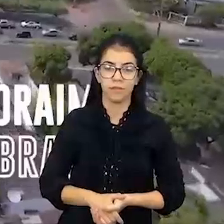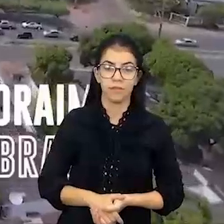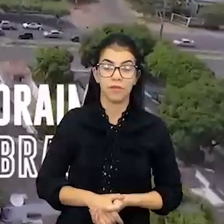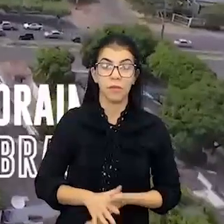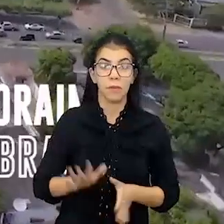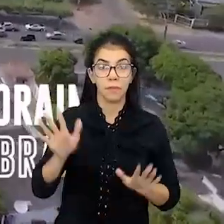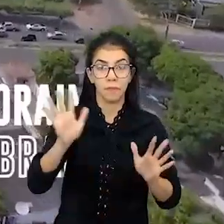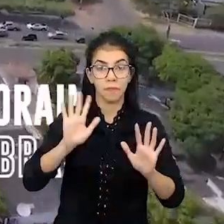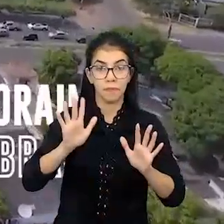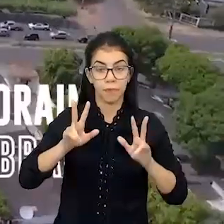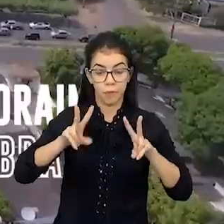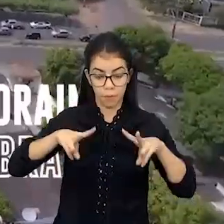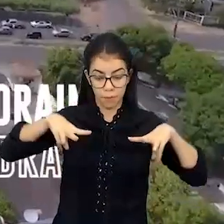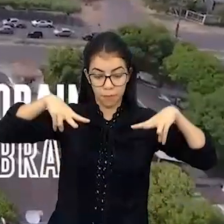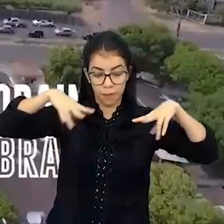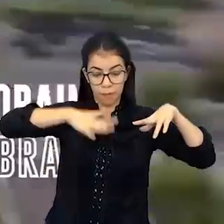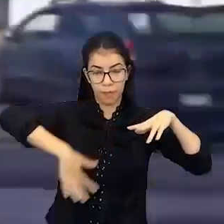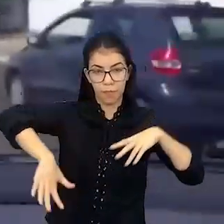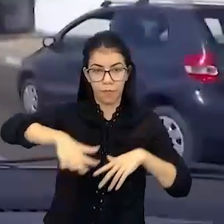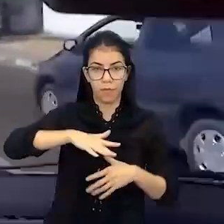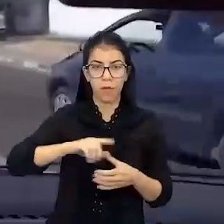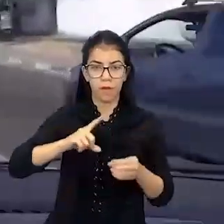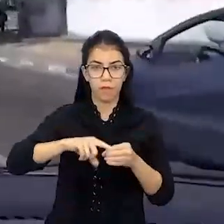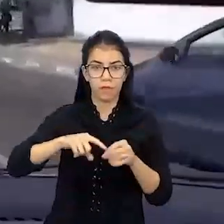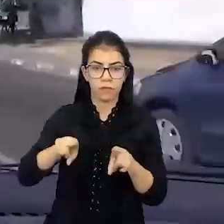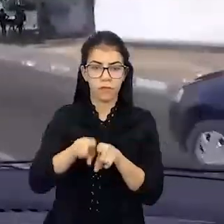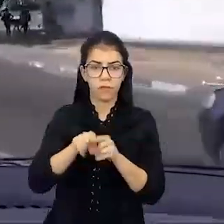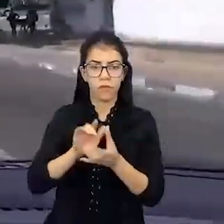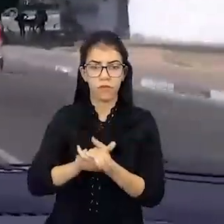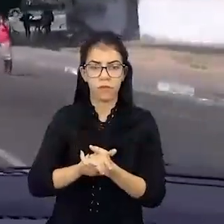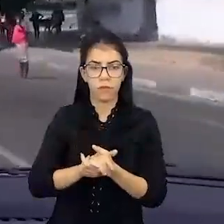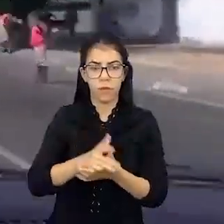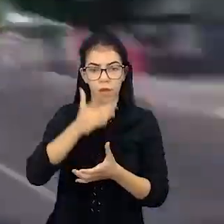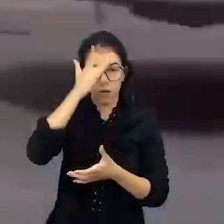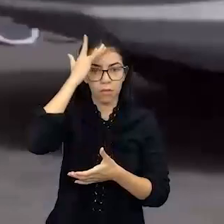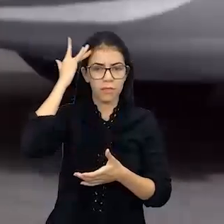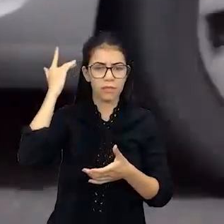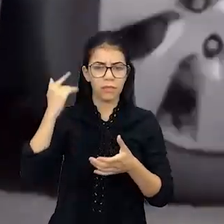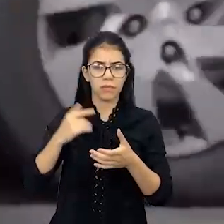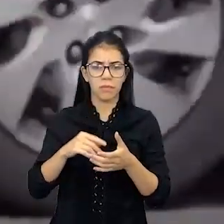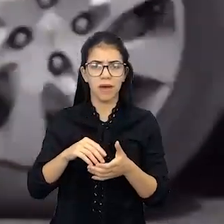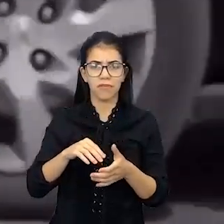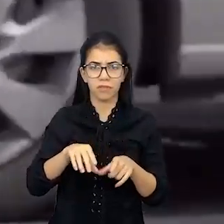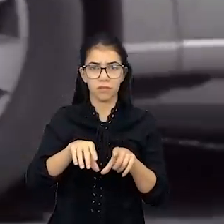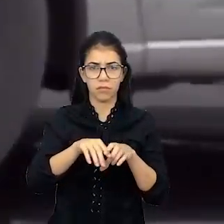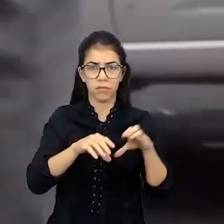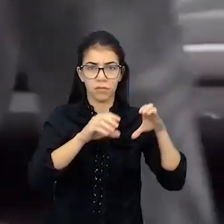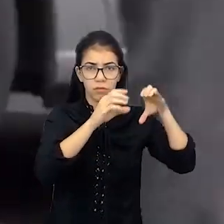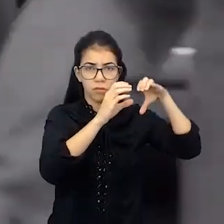Vista do alto da cidade de Boa Vista, Roraima. Pessoas no semáforo limpando vidros de carros.